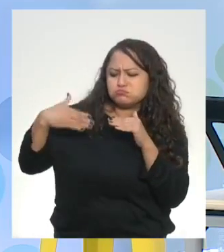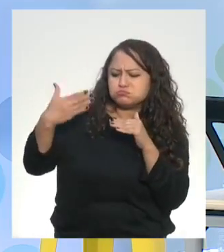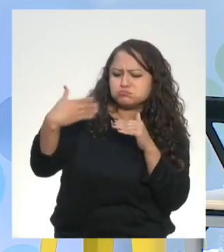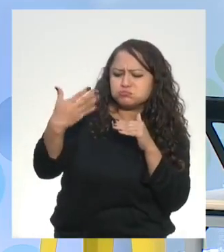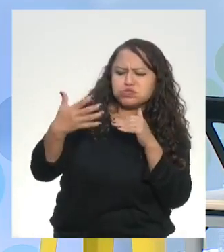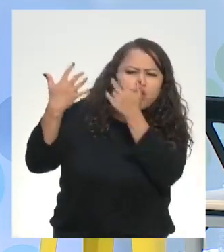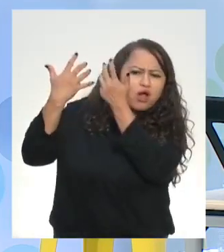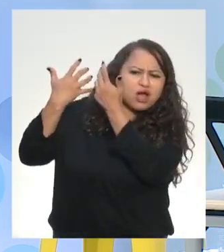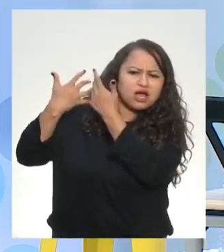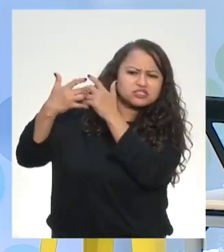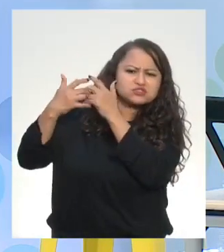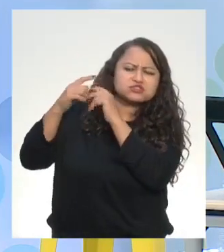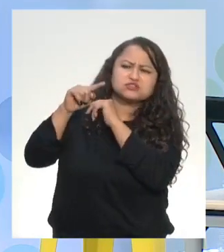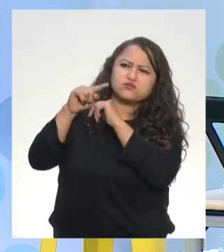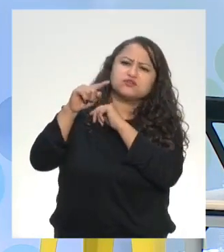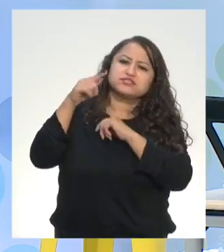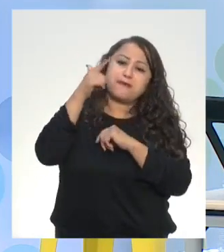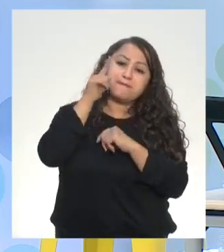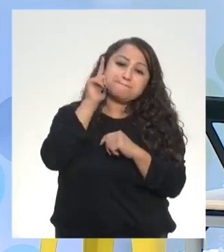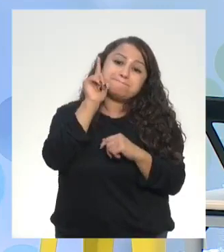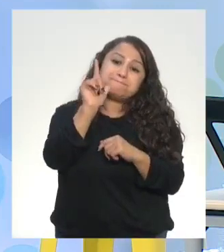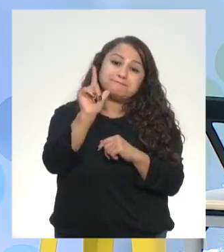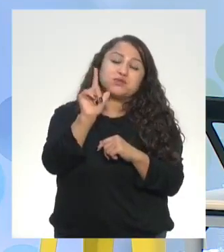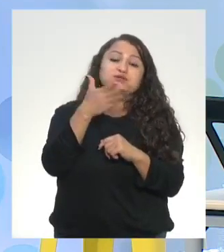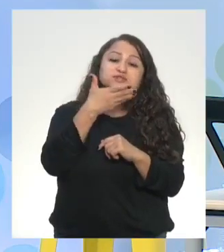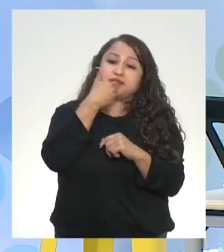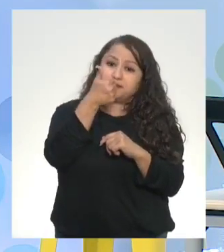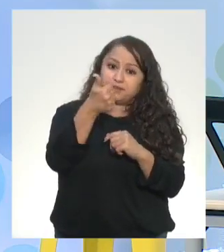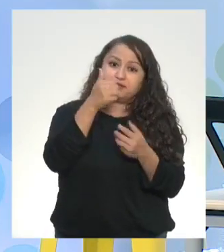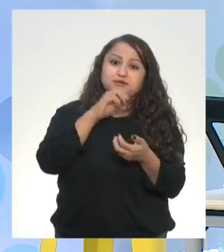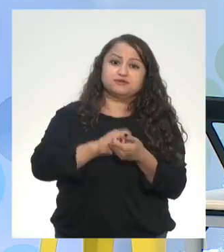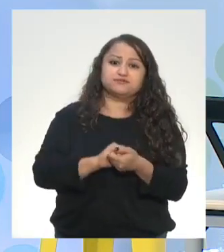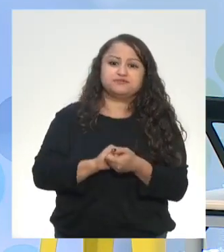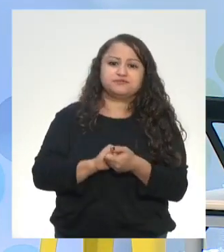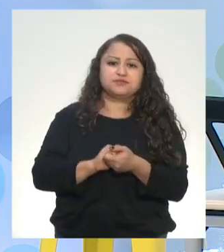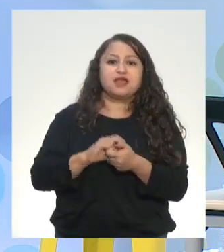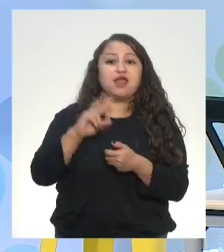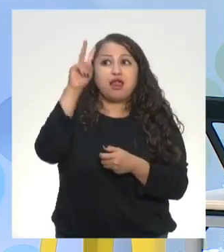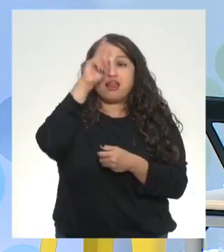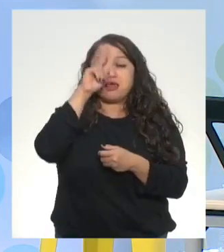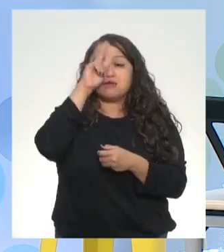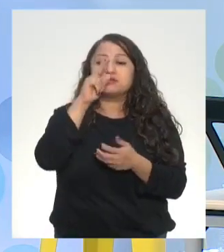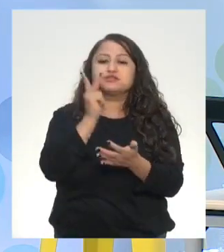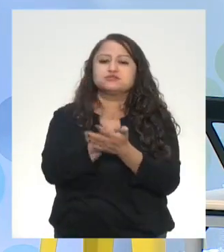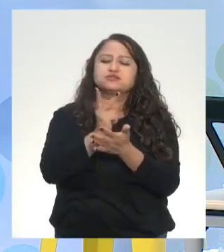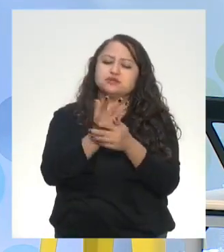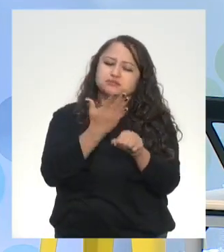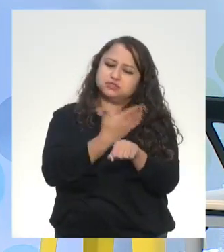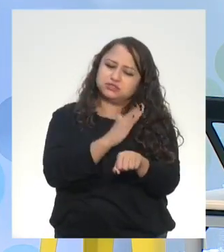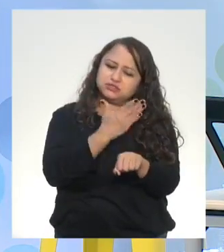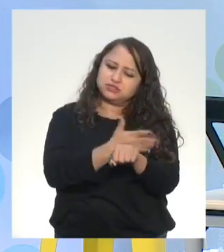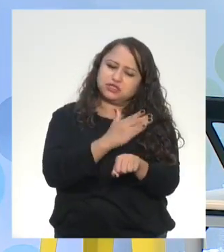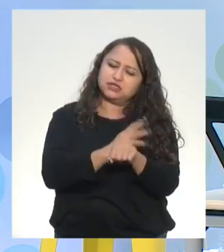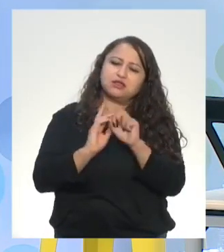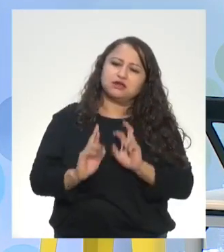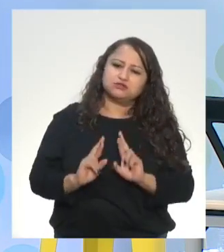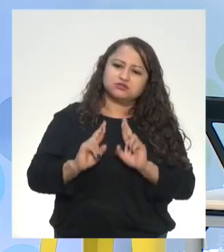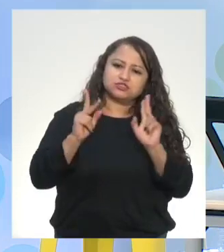nós podemos simplificar essas raízes. Ah, que ótimo. Então, eu cheguei em 96 dividido